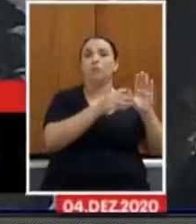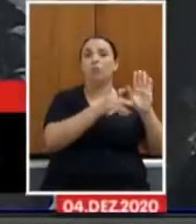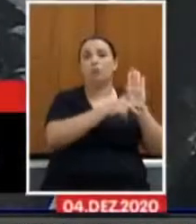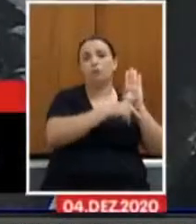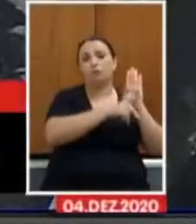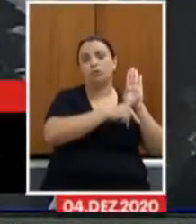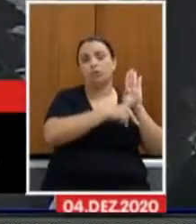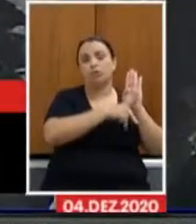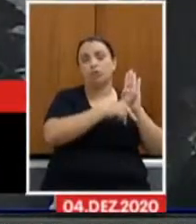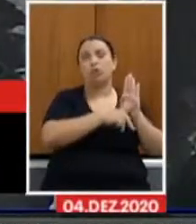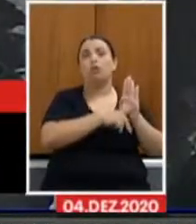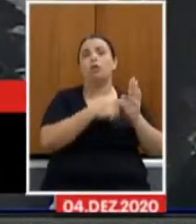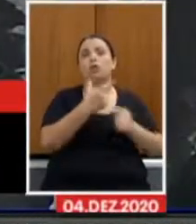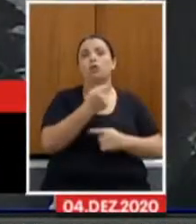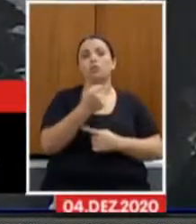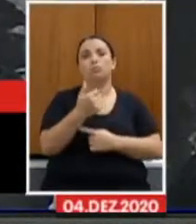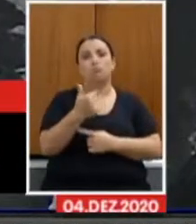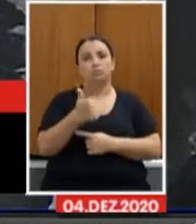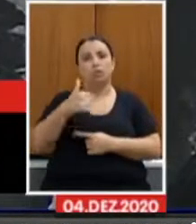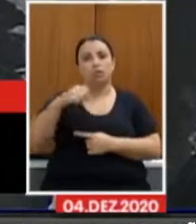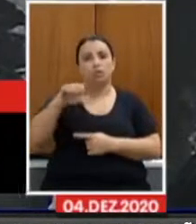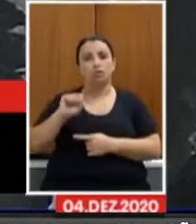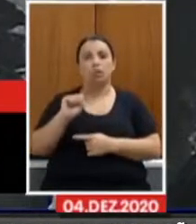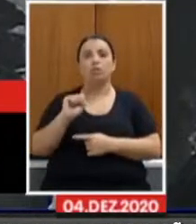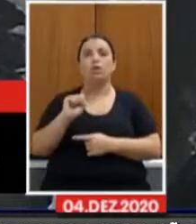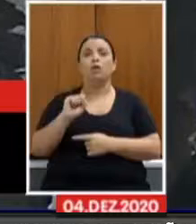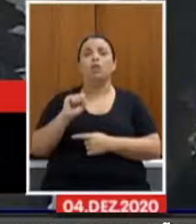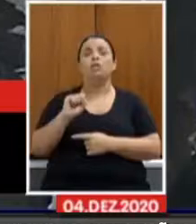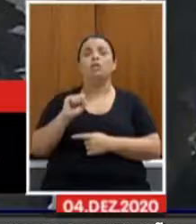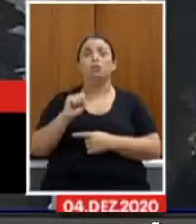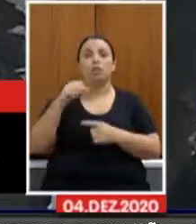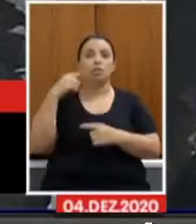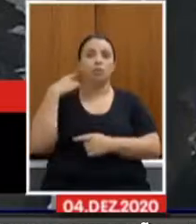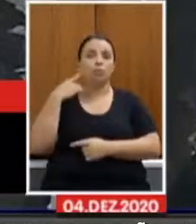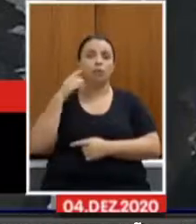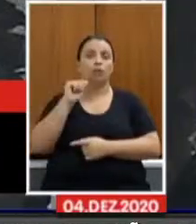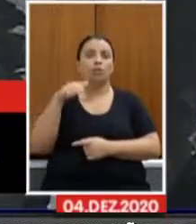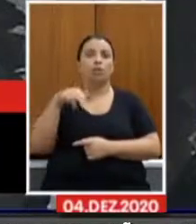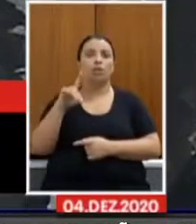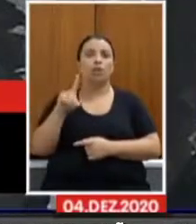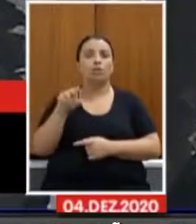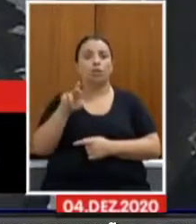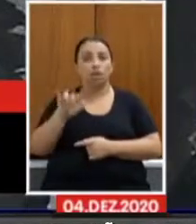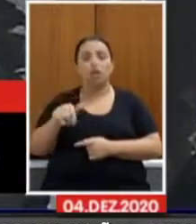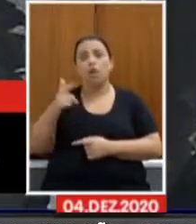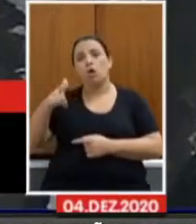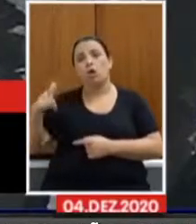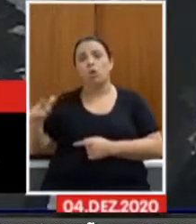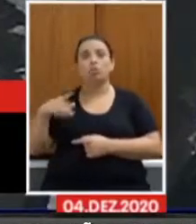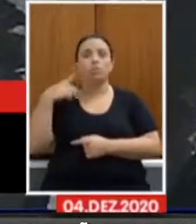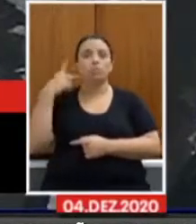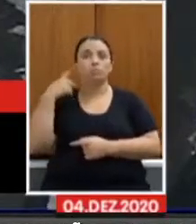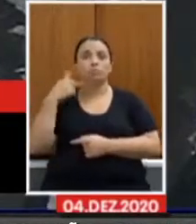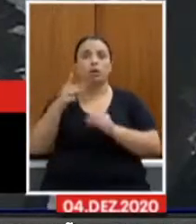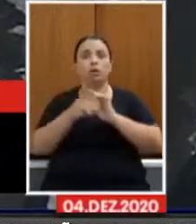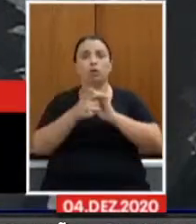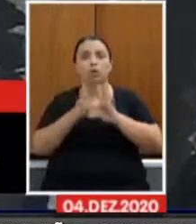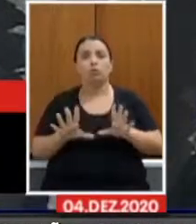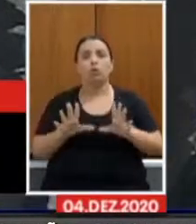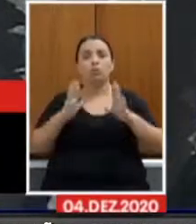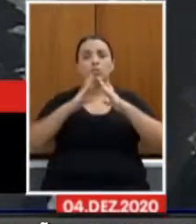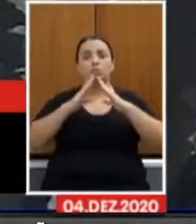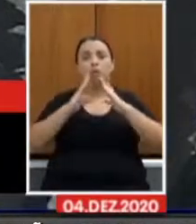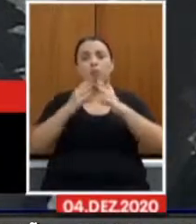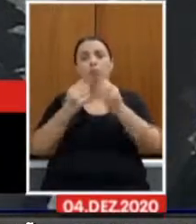número 2180 de 2020 da deputada Andréa de Jesus e demais parlamentares, que autoriza o Poder Executivo a doar à União imóvel que